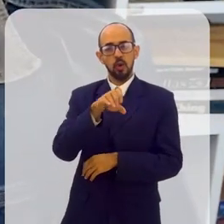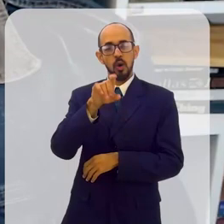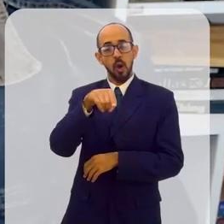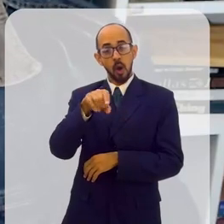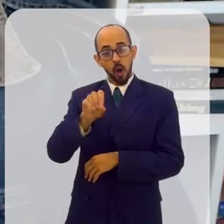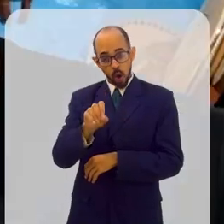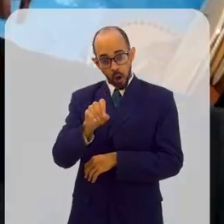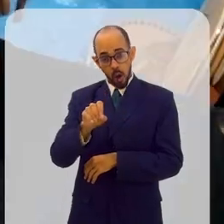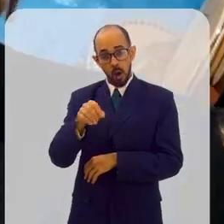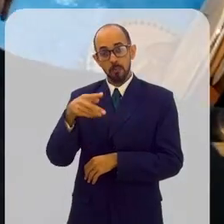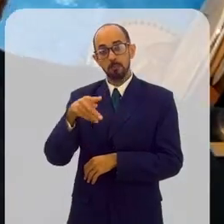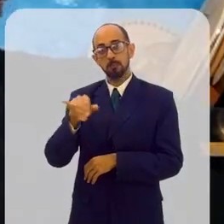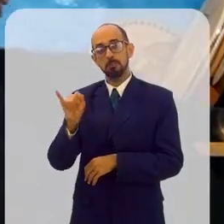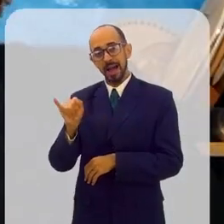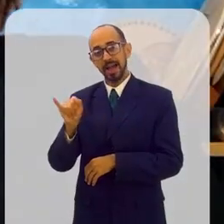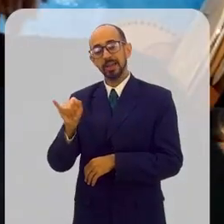ó.